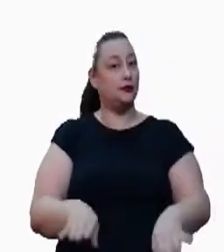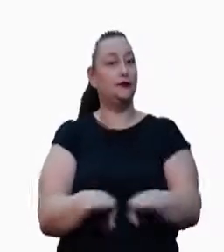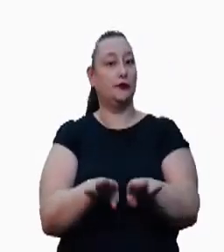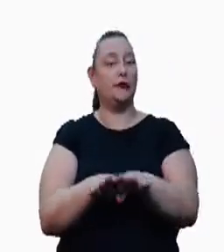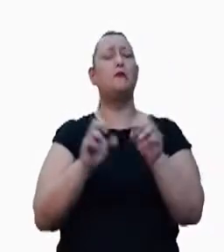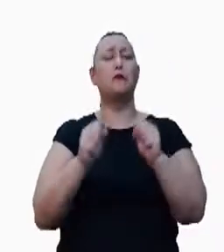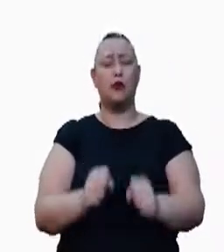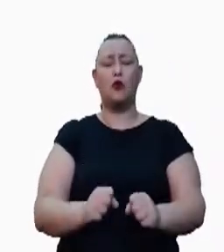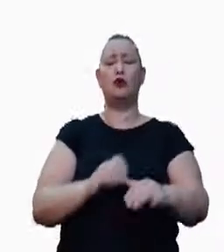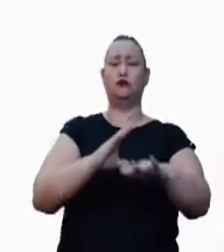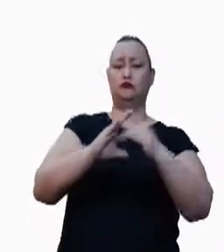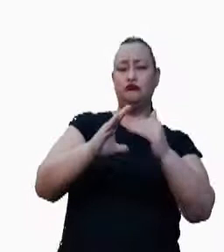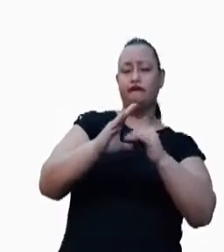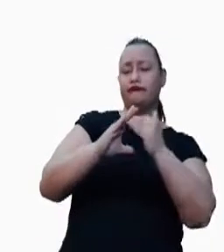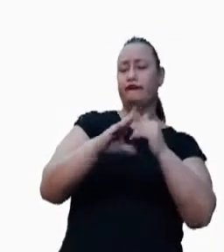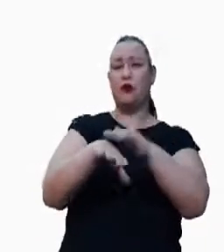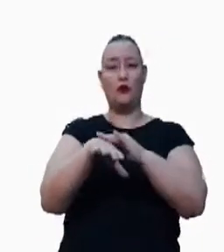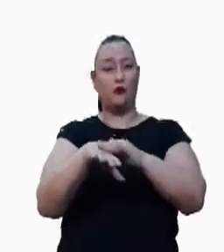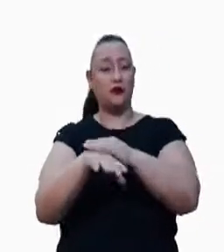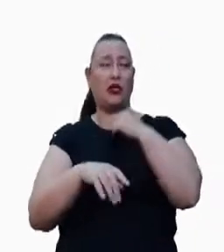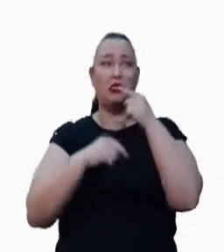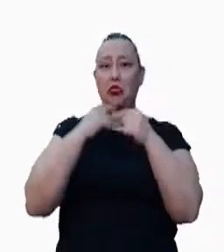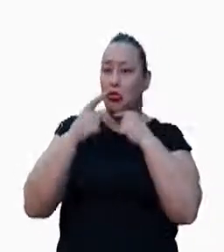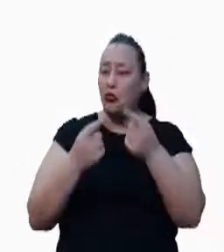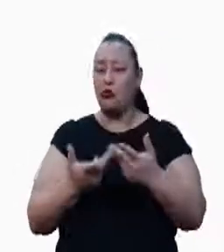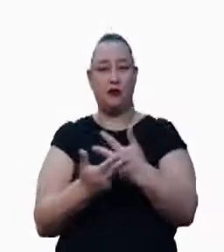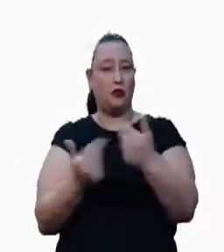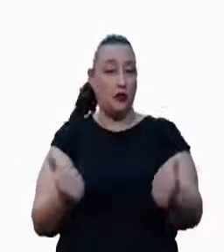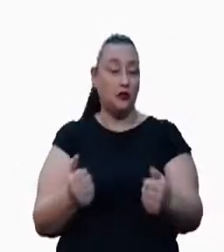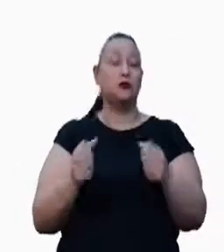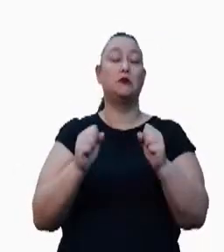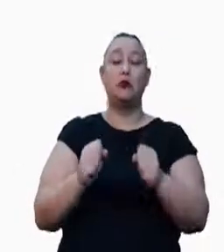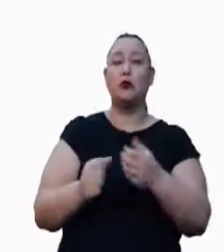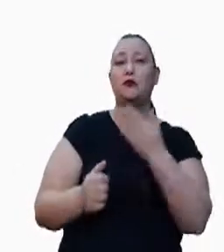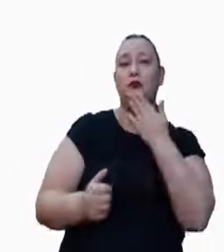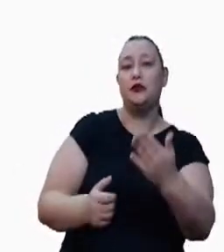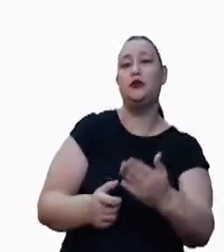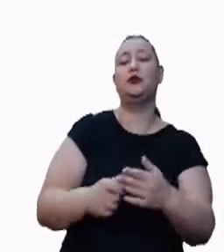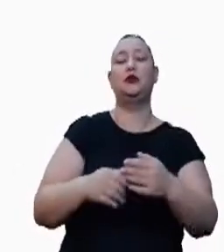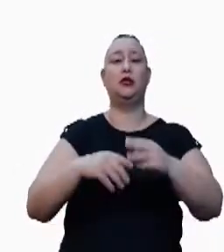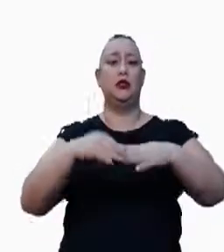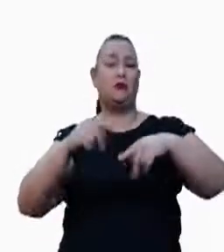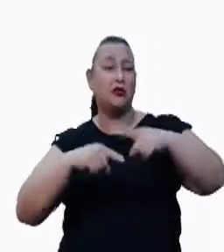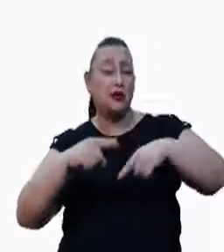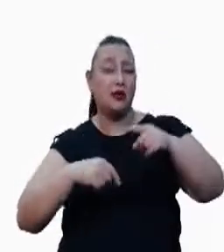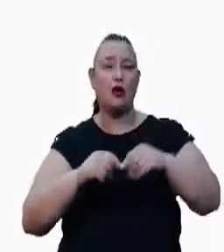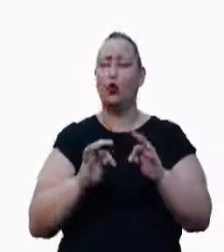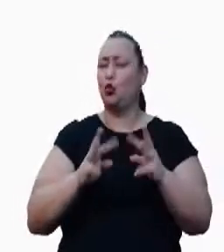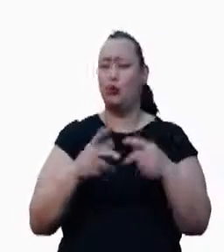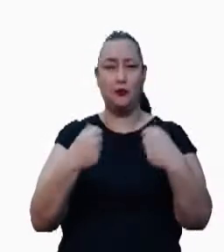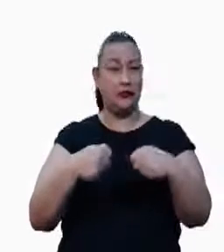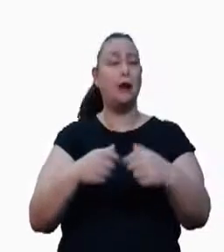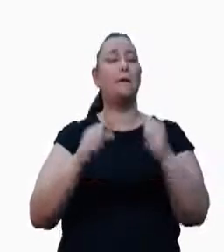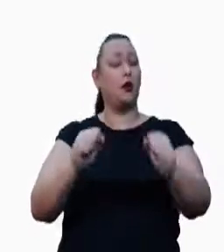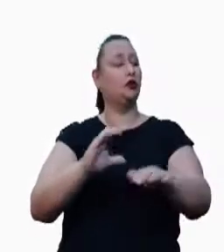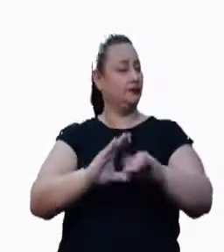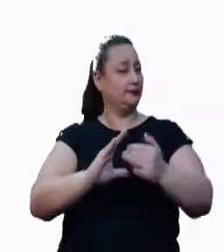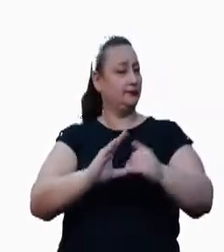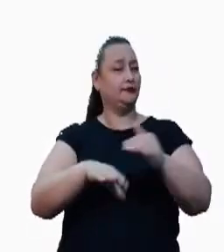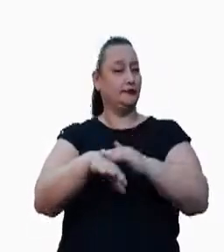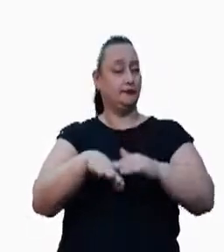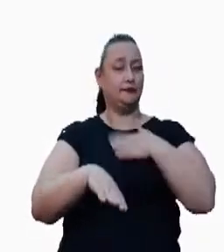estar entrar em contato comigo para tirar dúvidas, para solicitar material, o que precisar. E eu estou também